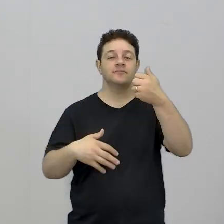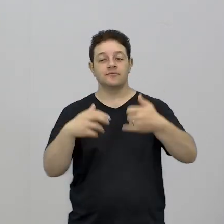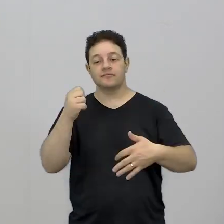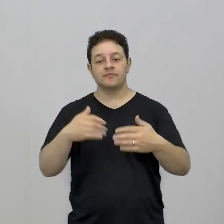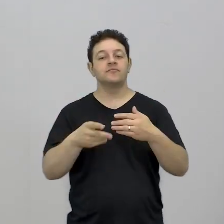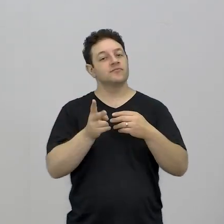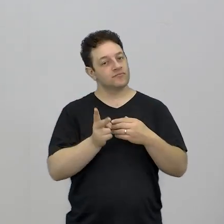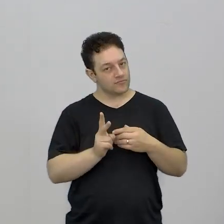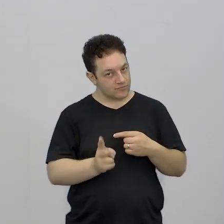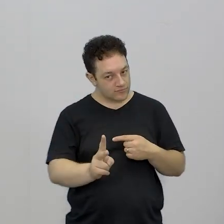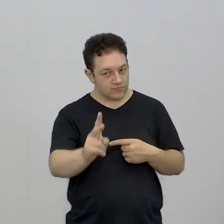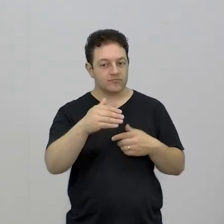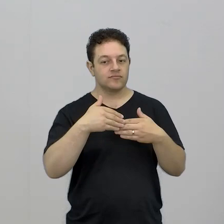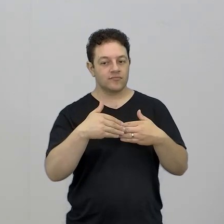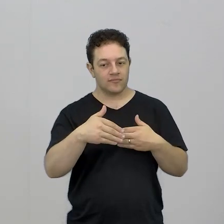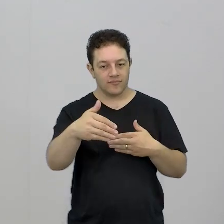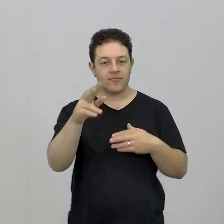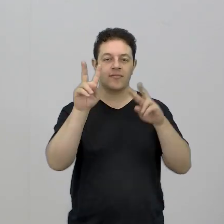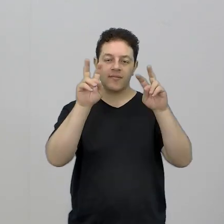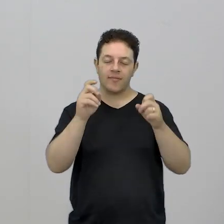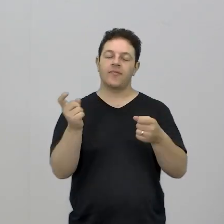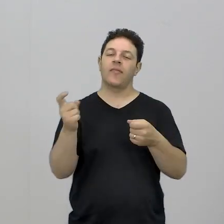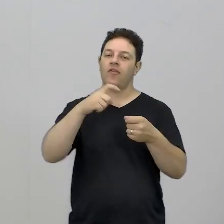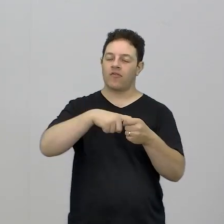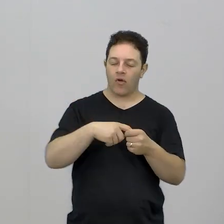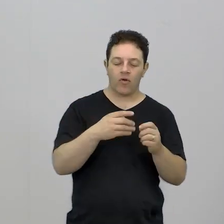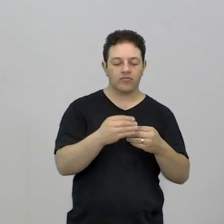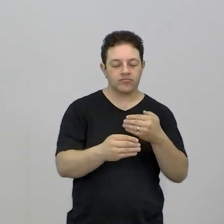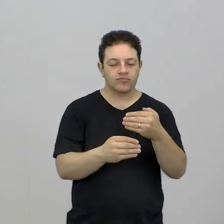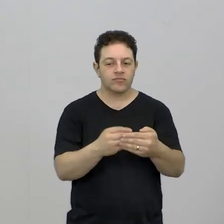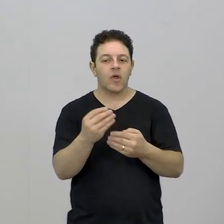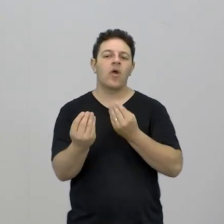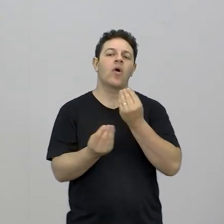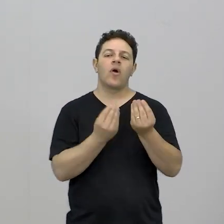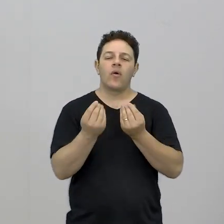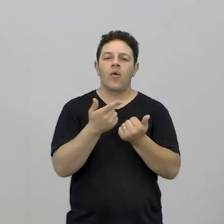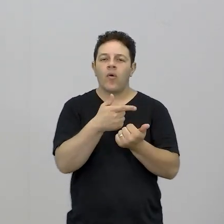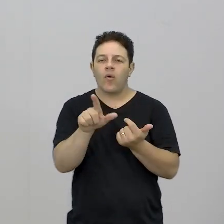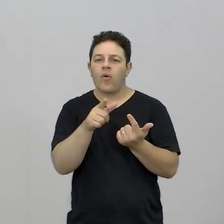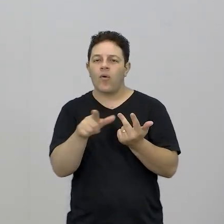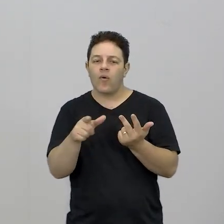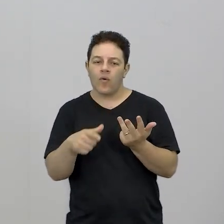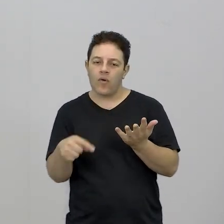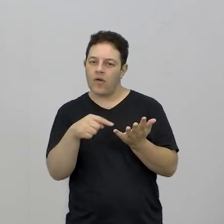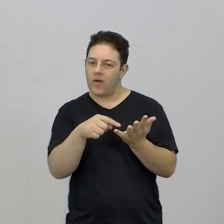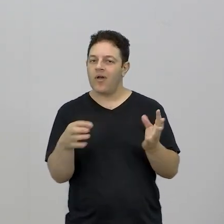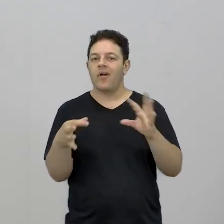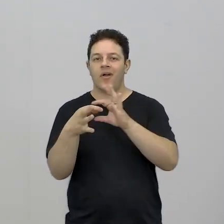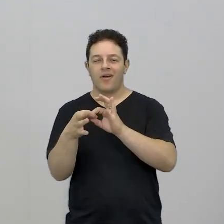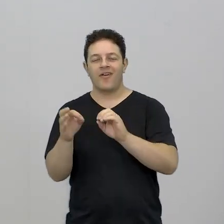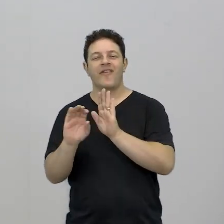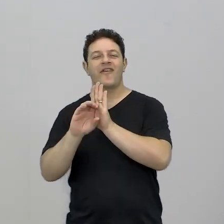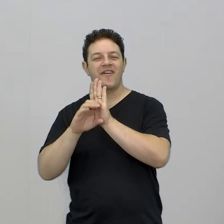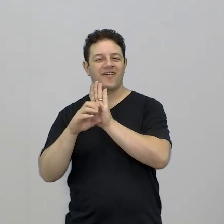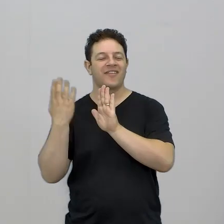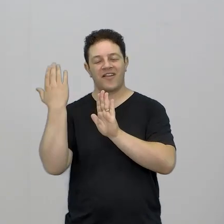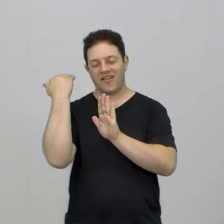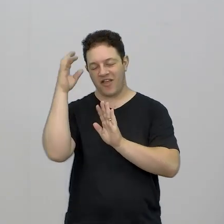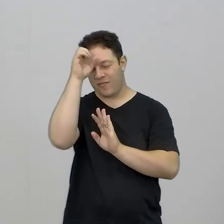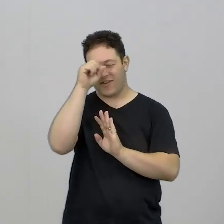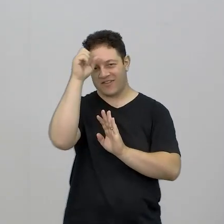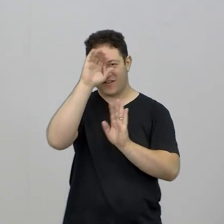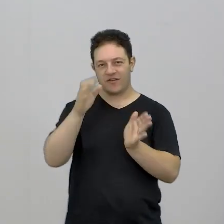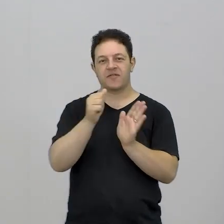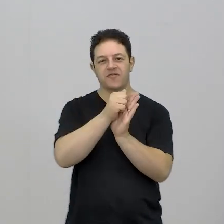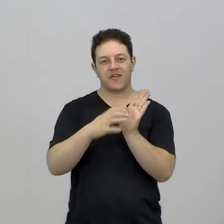dar continuidade então nessa retomada, abordando aí outros conceitos que a gente viu ao longo da nossa